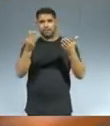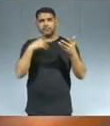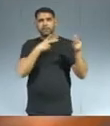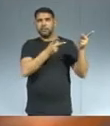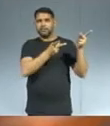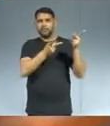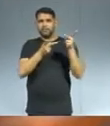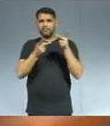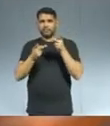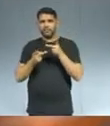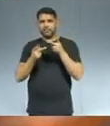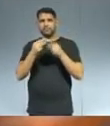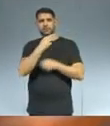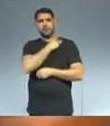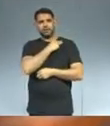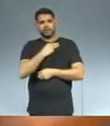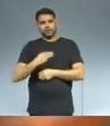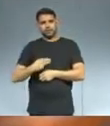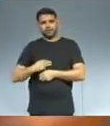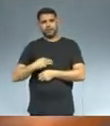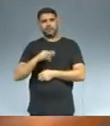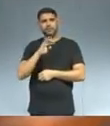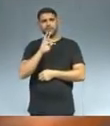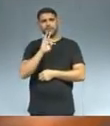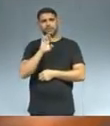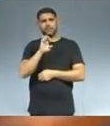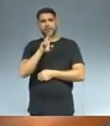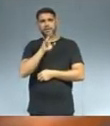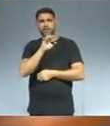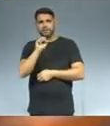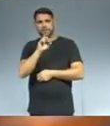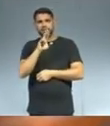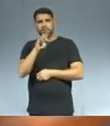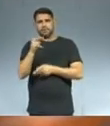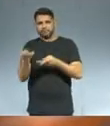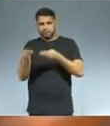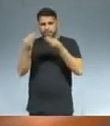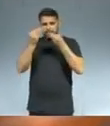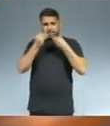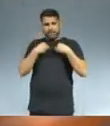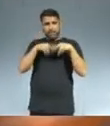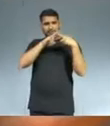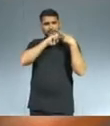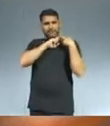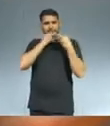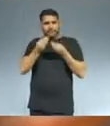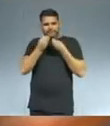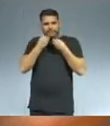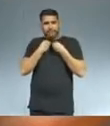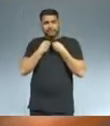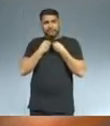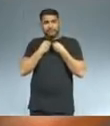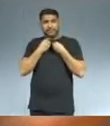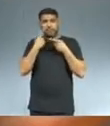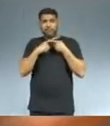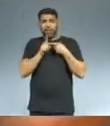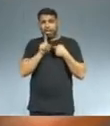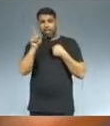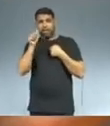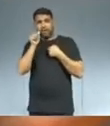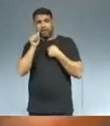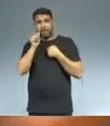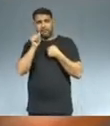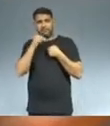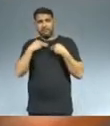pelo convite na ministra Tereza Cristina de legume essa responsabilidade porque